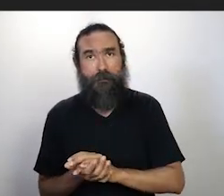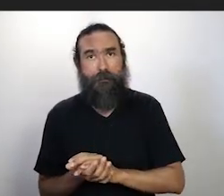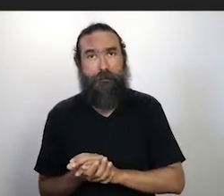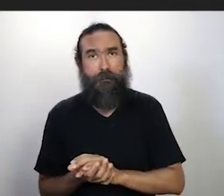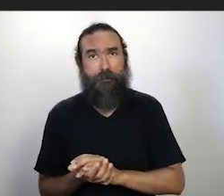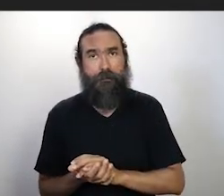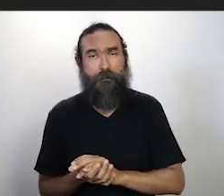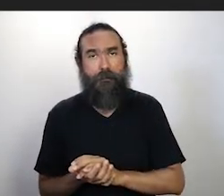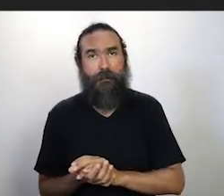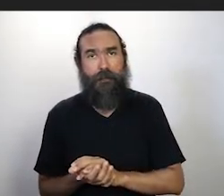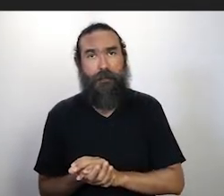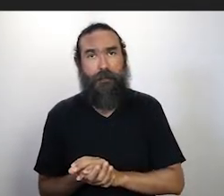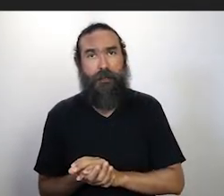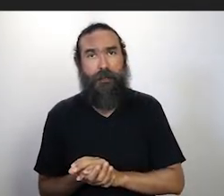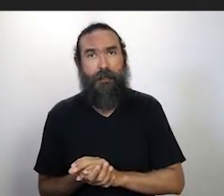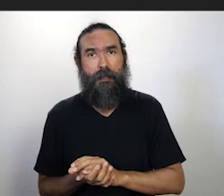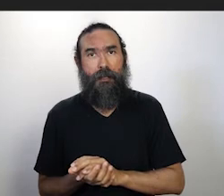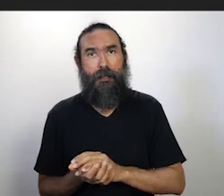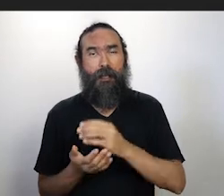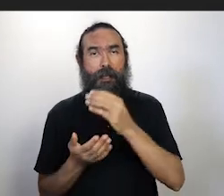Agradeço pela